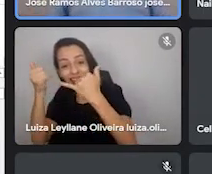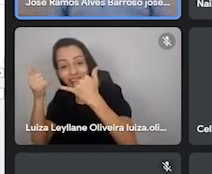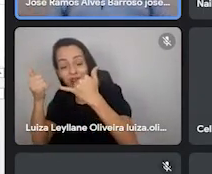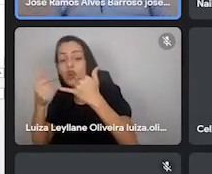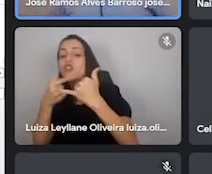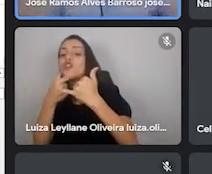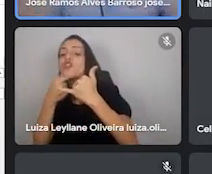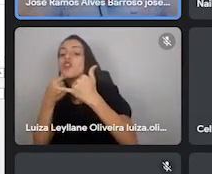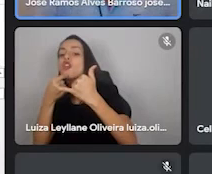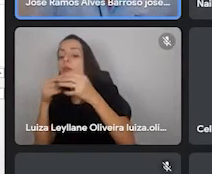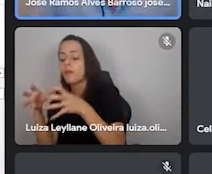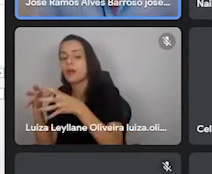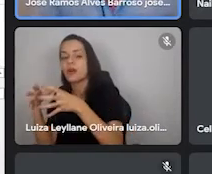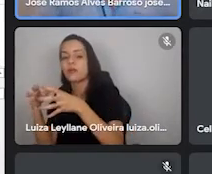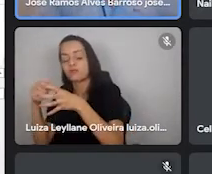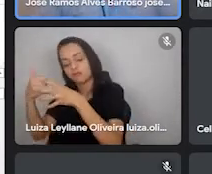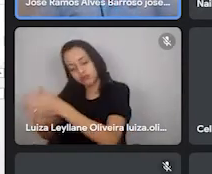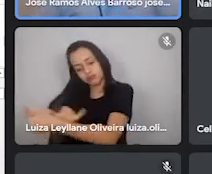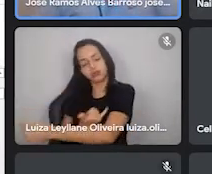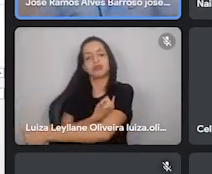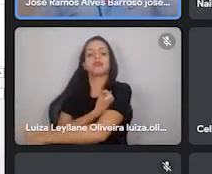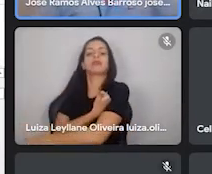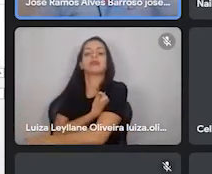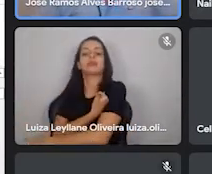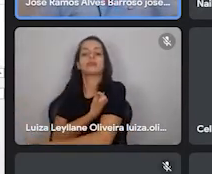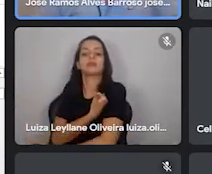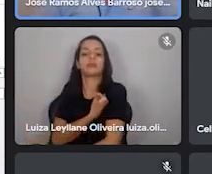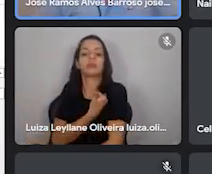de cima e faleceu.